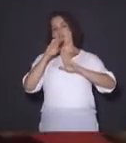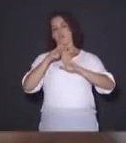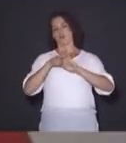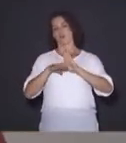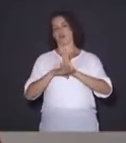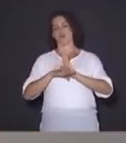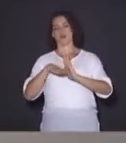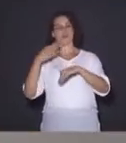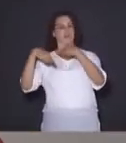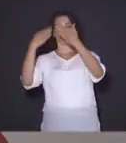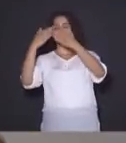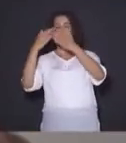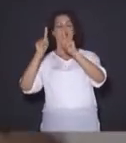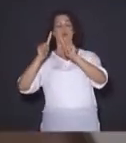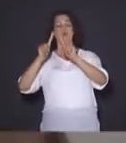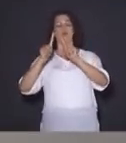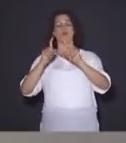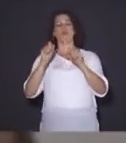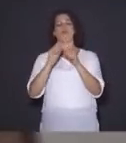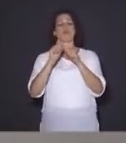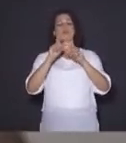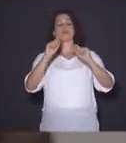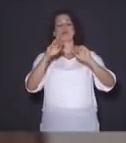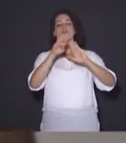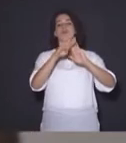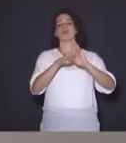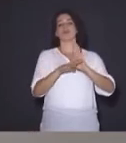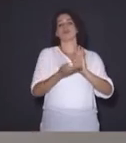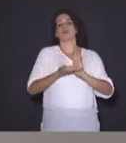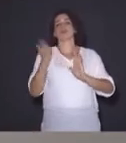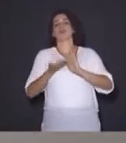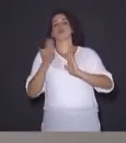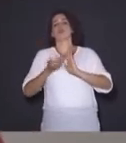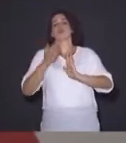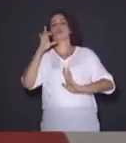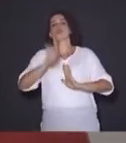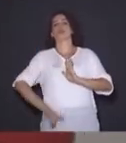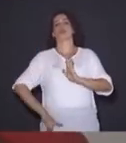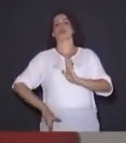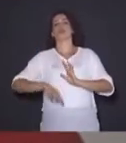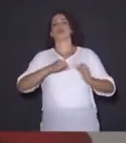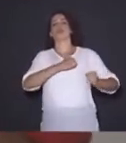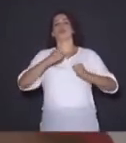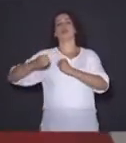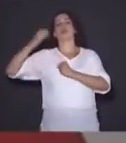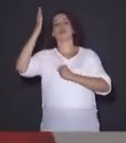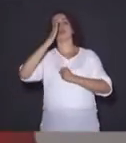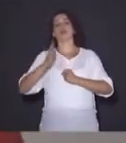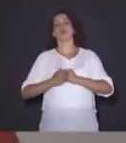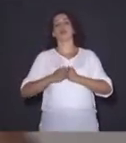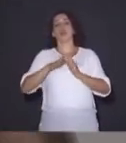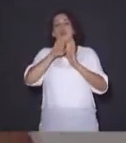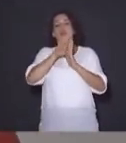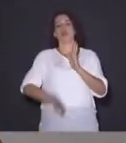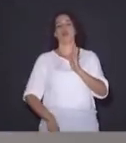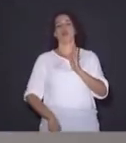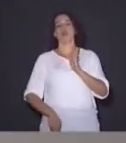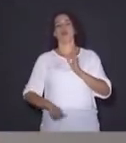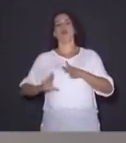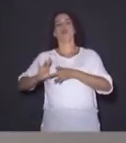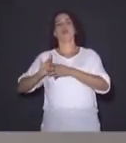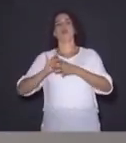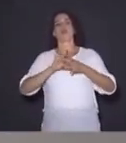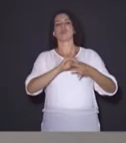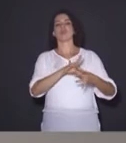retirada de direitos de diminuição do poder no brasil no contexto mundial de